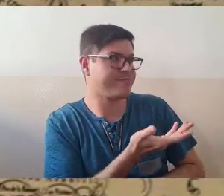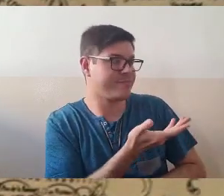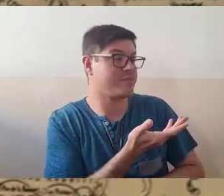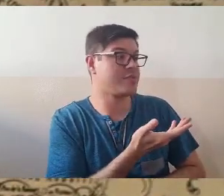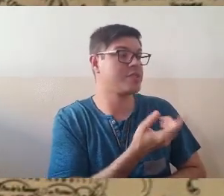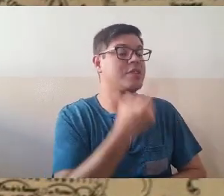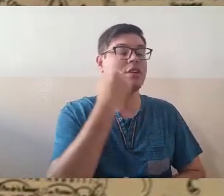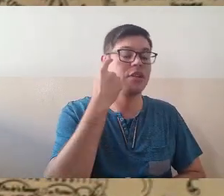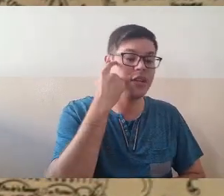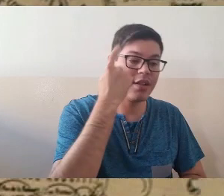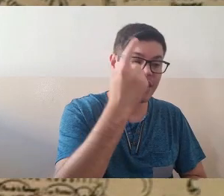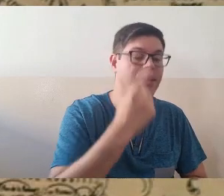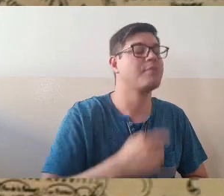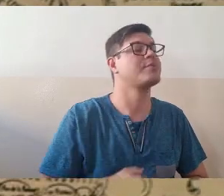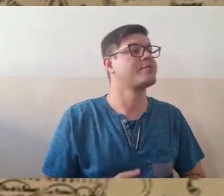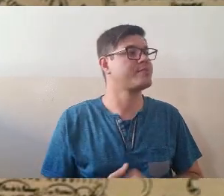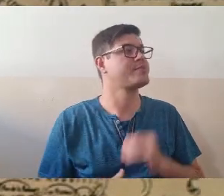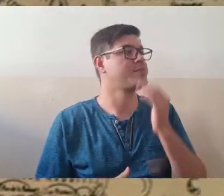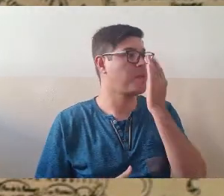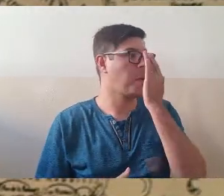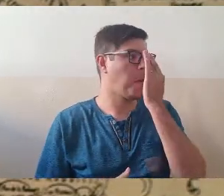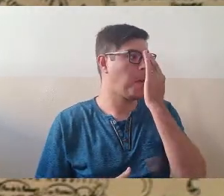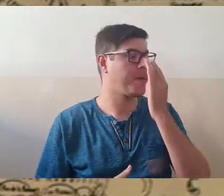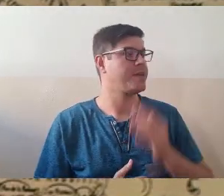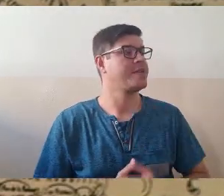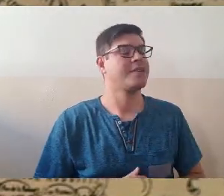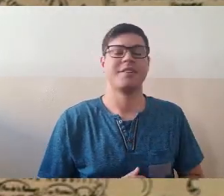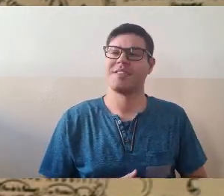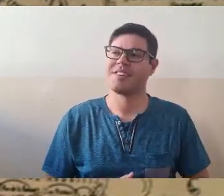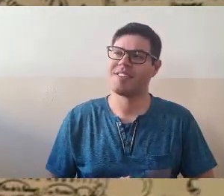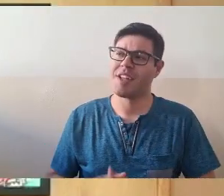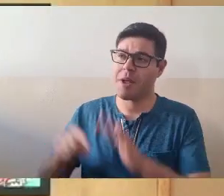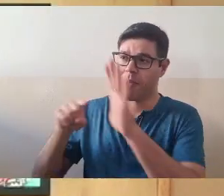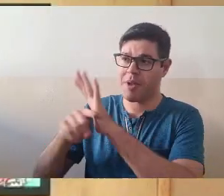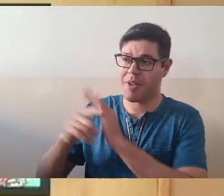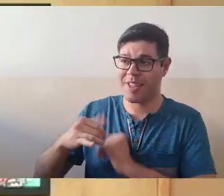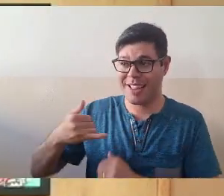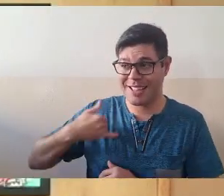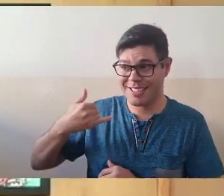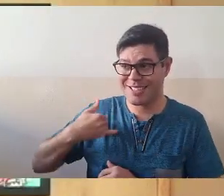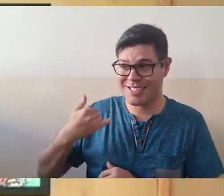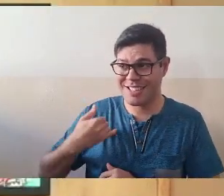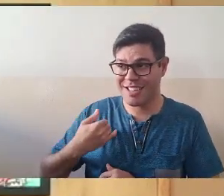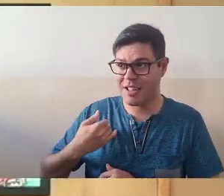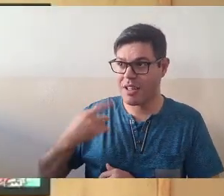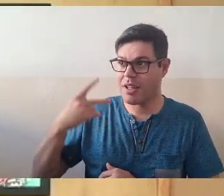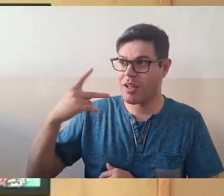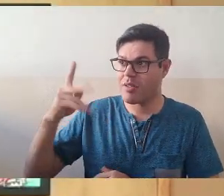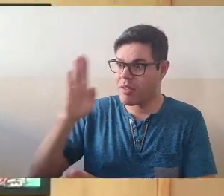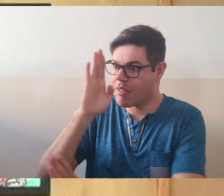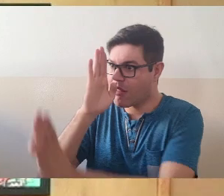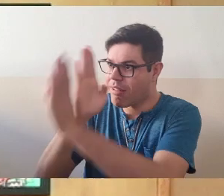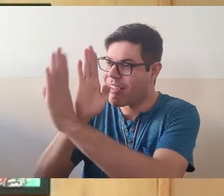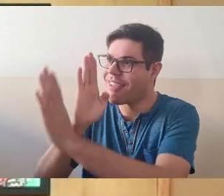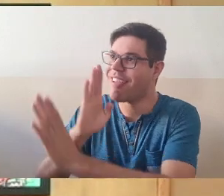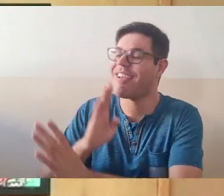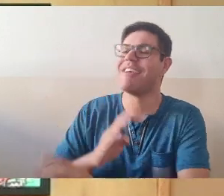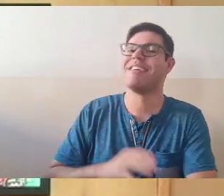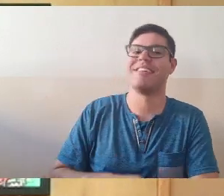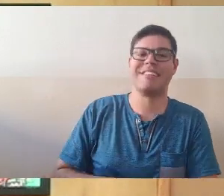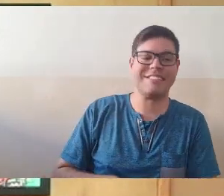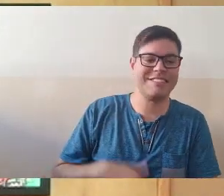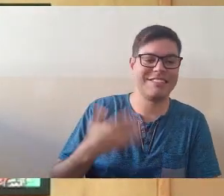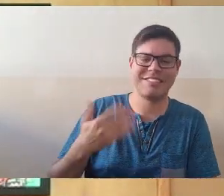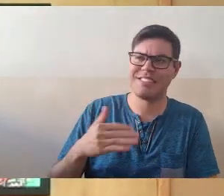dessa época ainda. Puxa vida. E... Você perguntou a minha idade, eu falei, mas eu descobri a sua sem você falar, né? É mesmo? Você falou